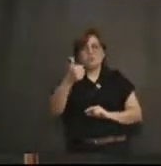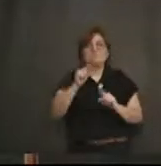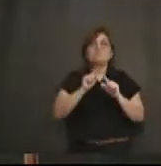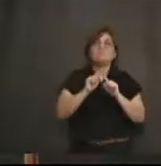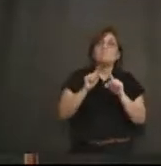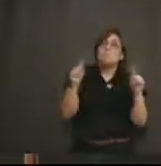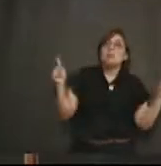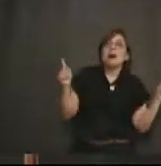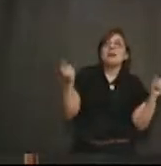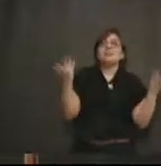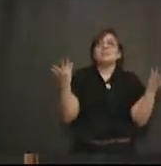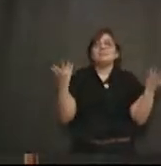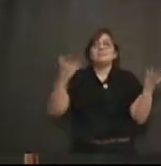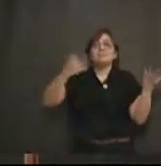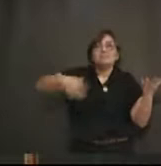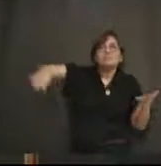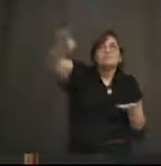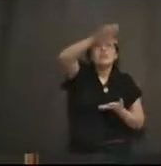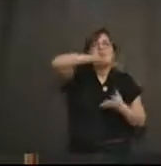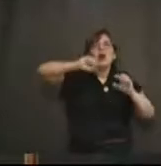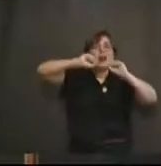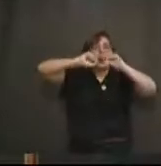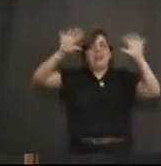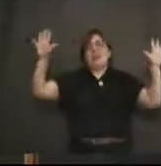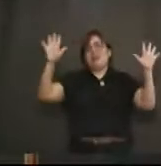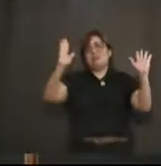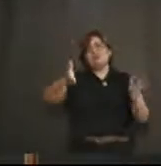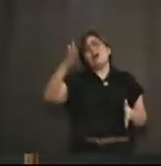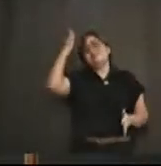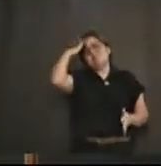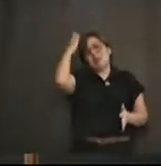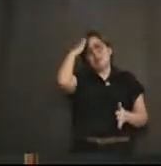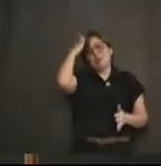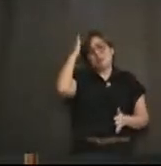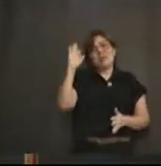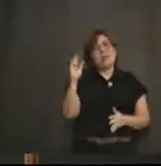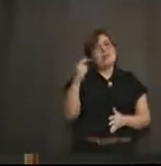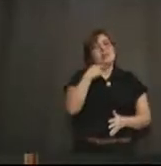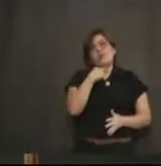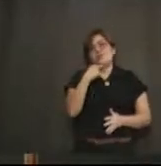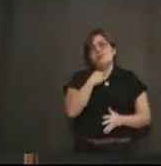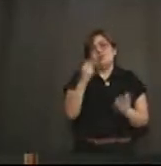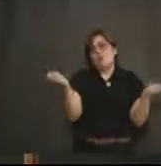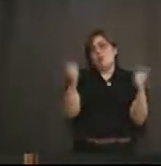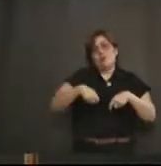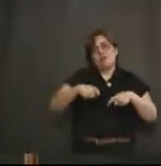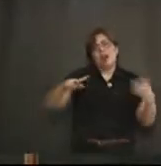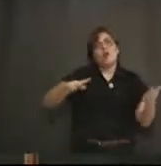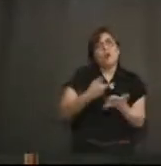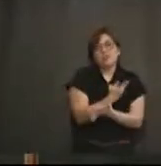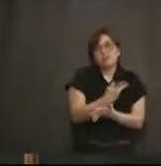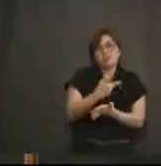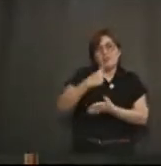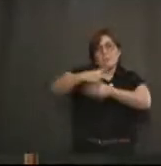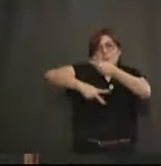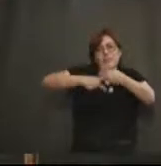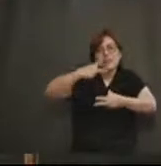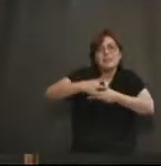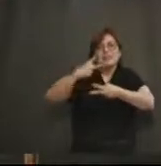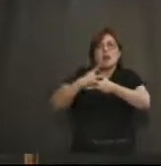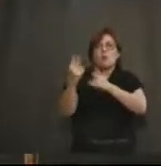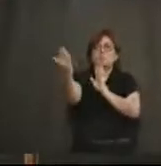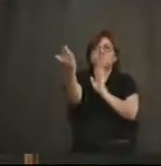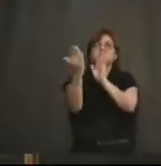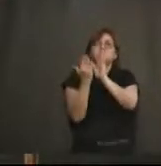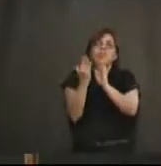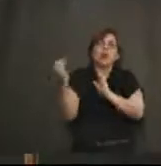muito claro para todos nós que não seria possível realizar a Bienal de forma presencial nessa nova data. E nos deparamos